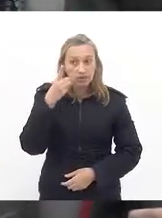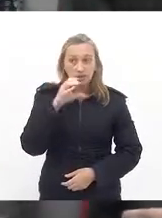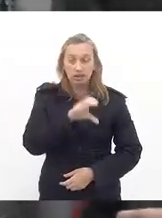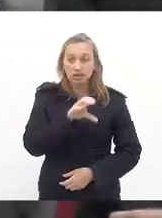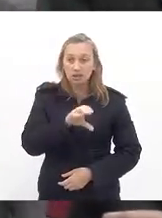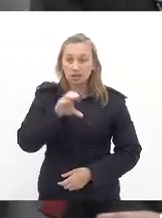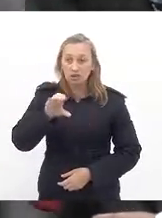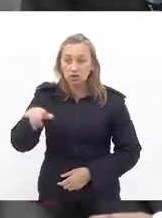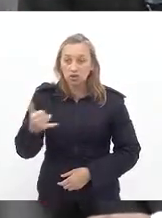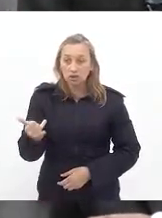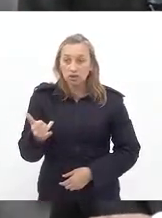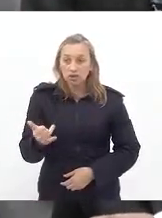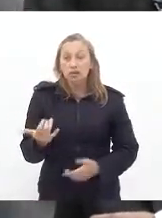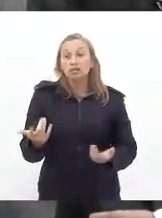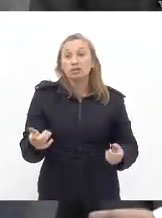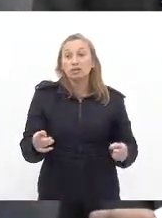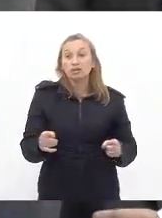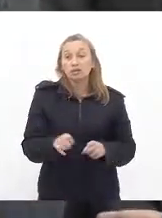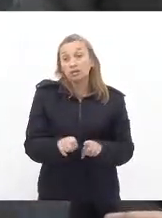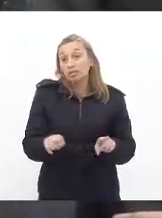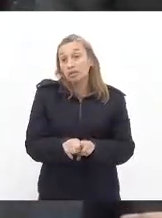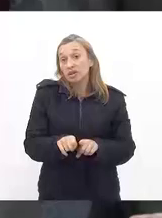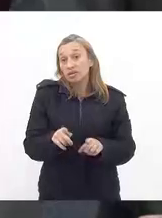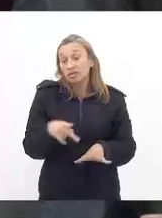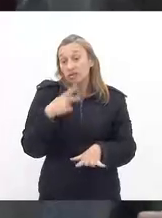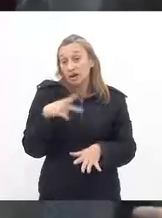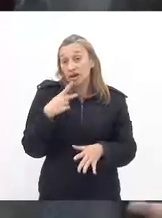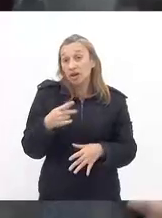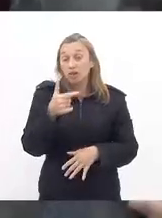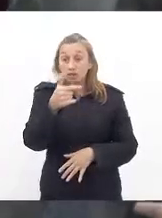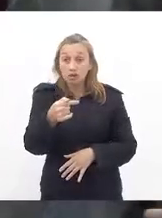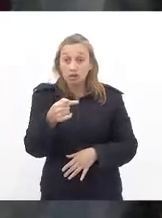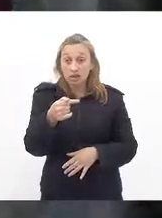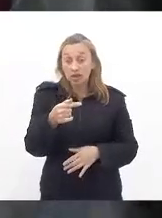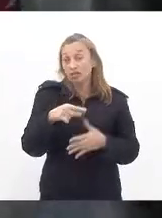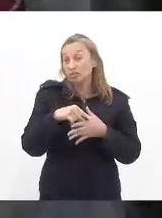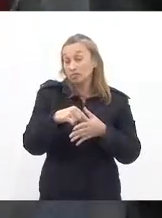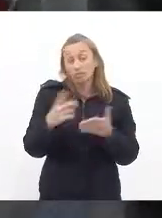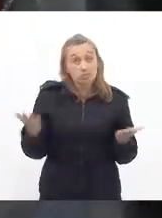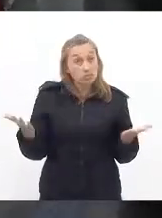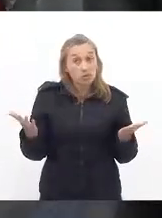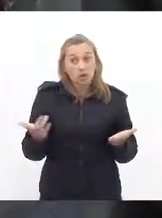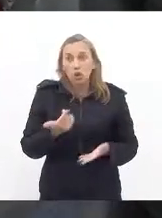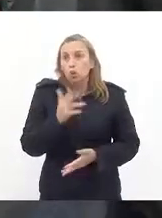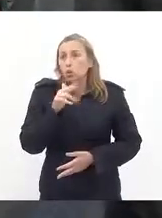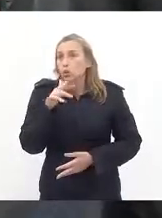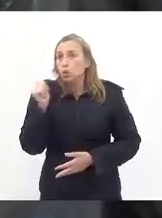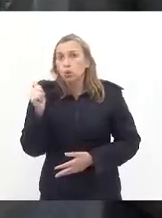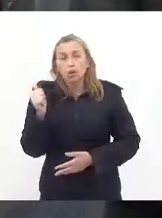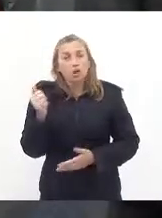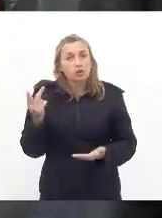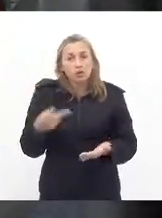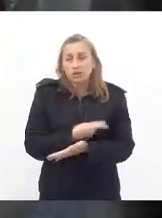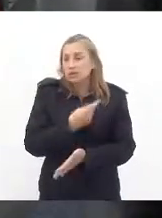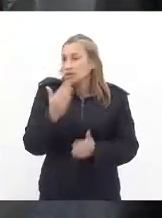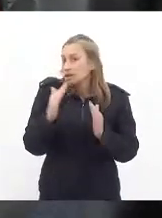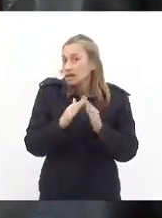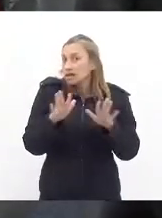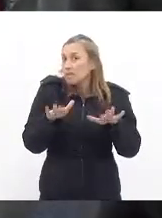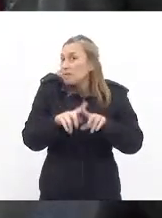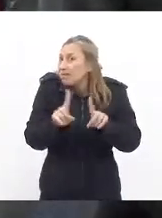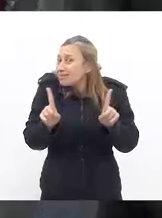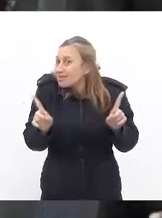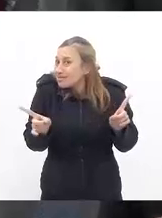ccj também mostrou de divergências é titular do sete suplentes isso nunca existiu na sua casa